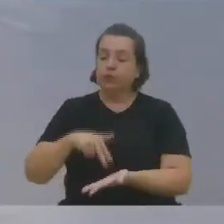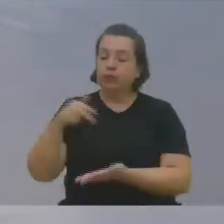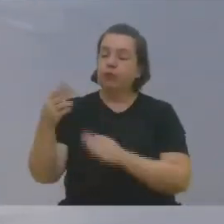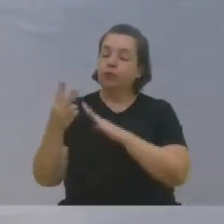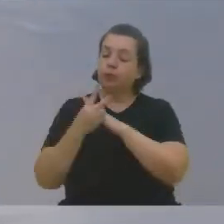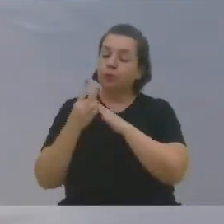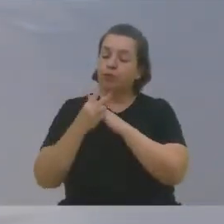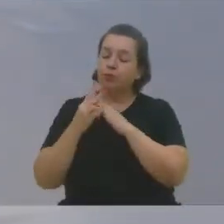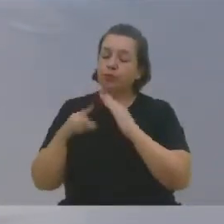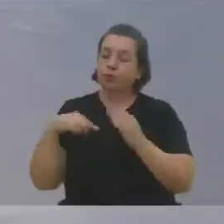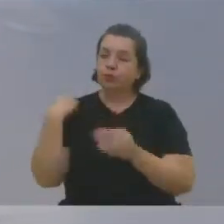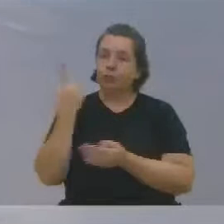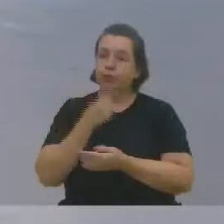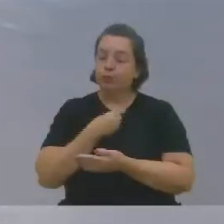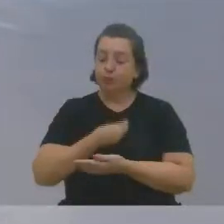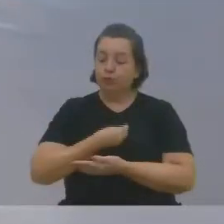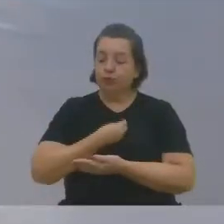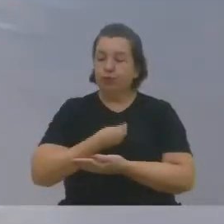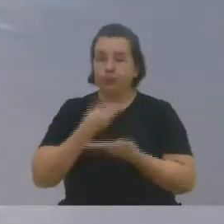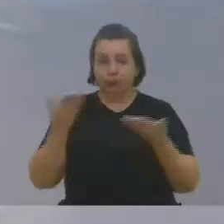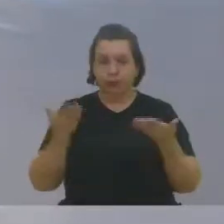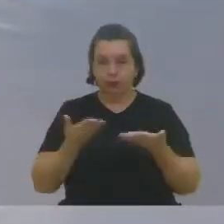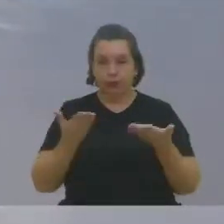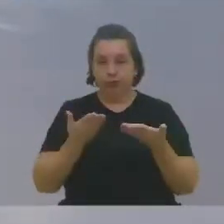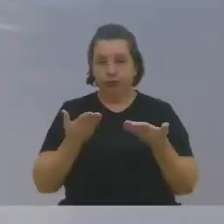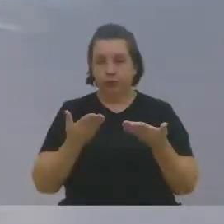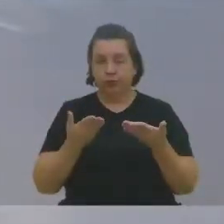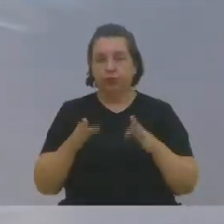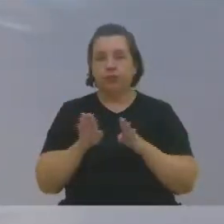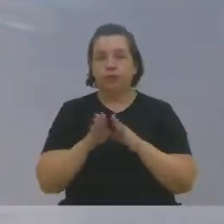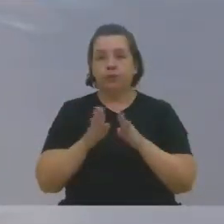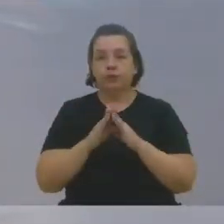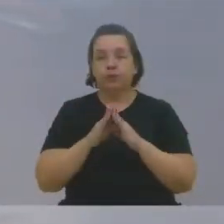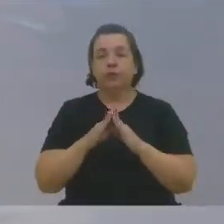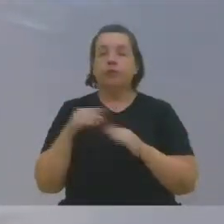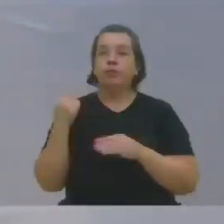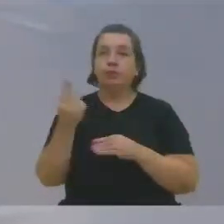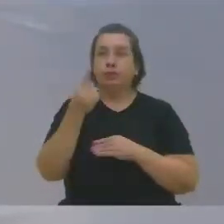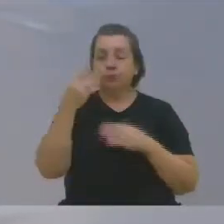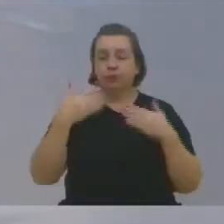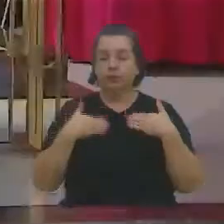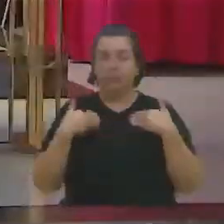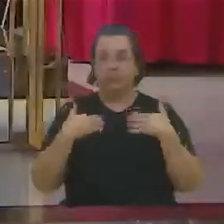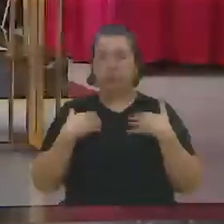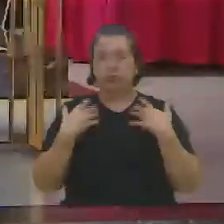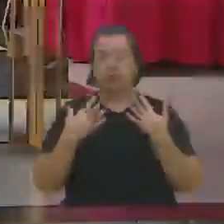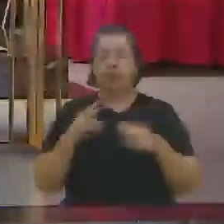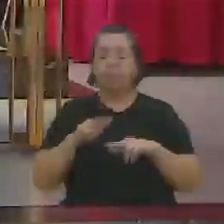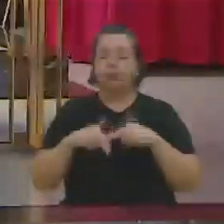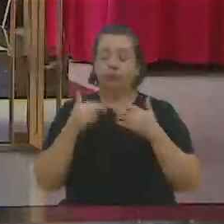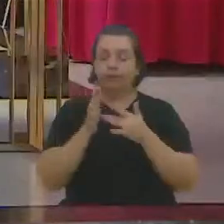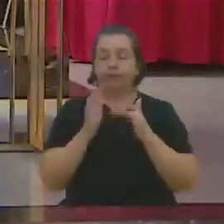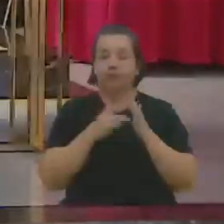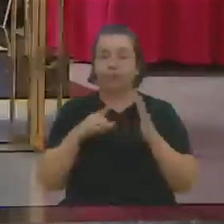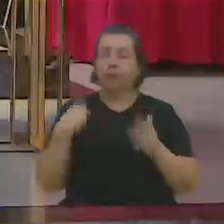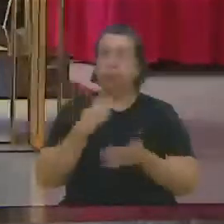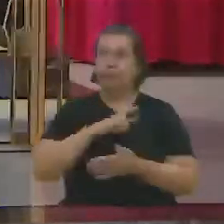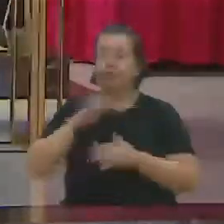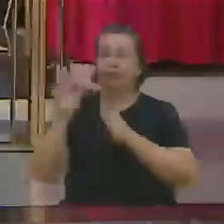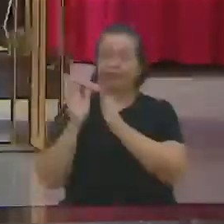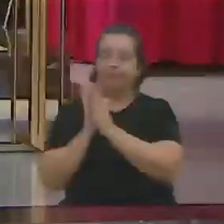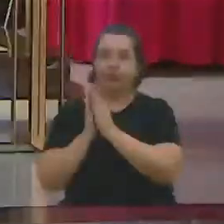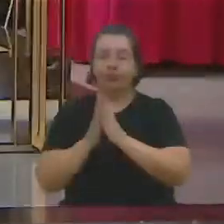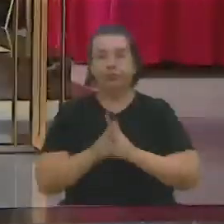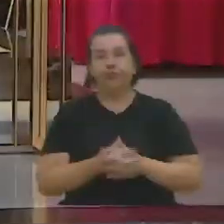auxílio na vida presente e o penhor da eterna alegria, por Cristo nosso